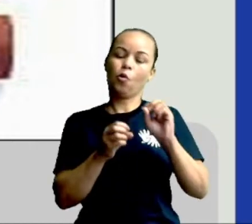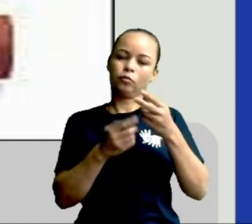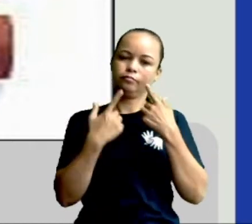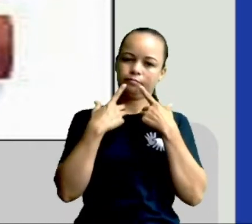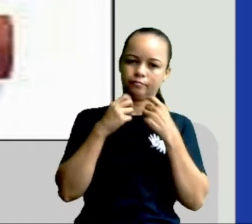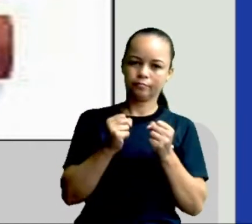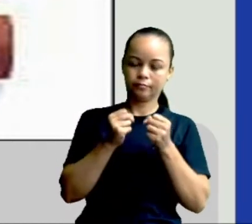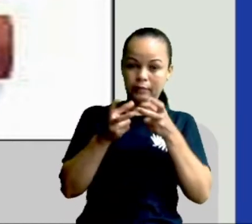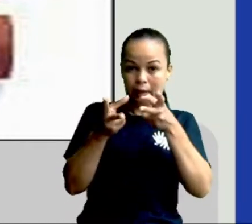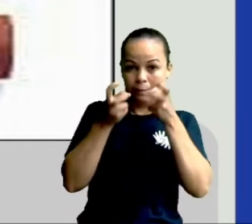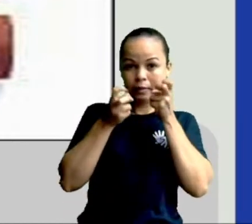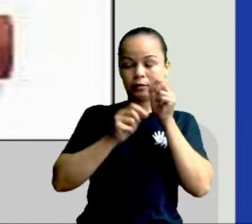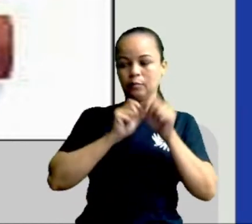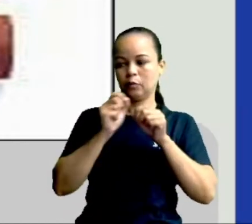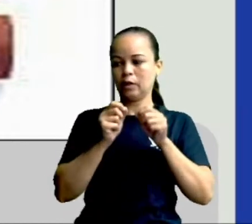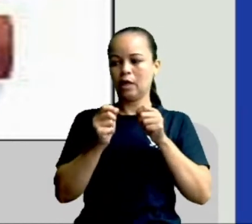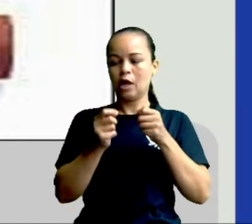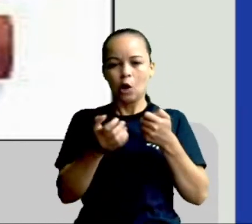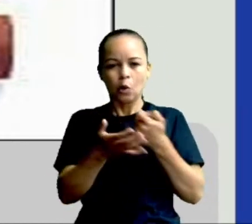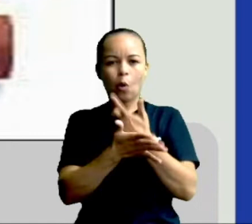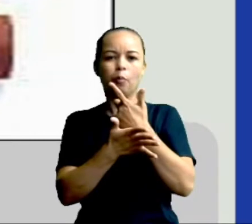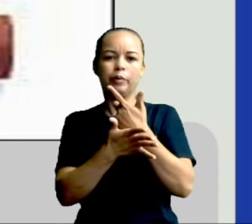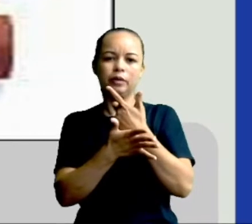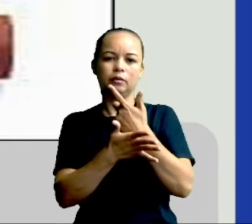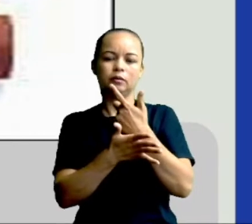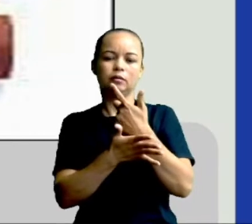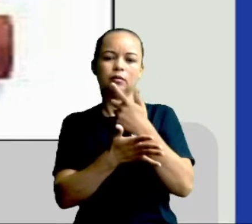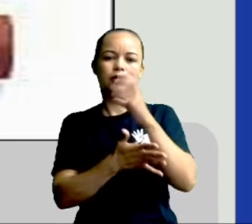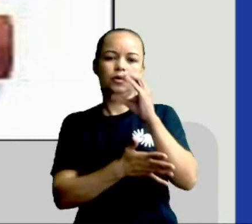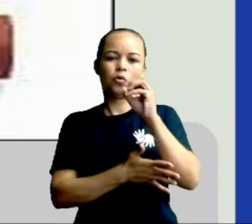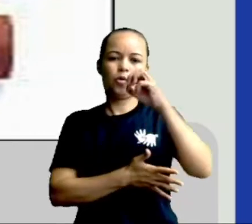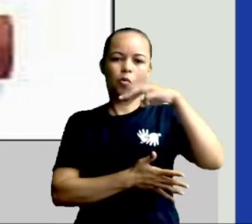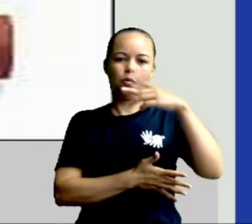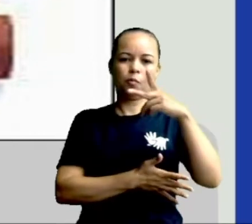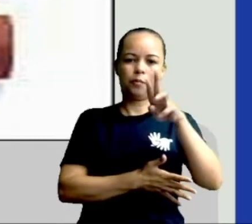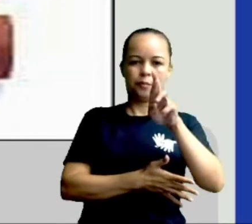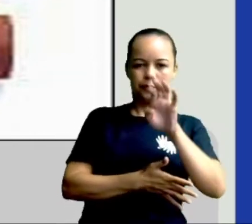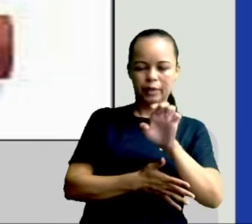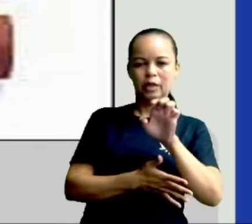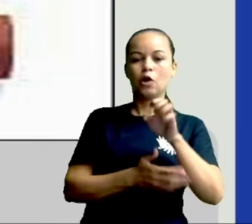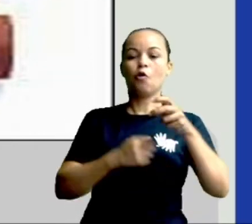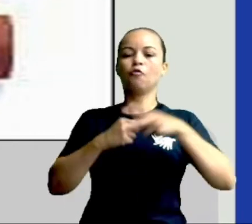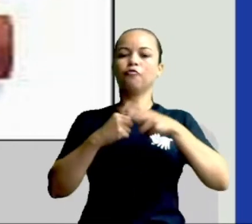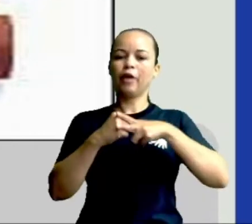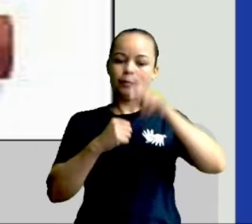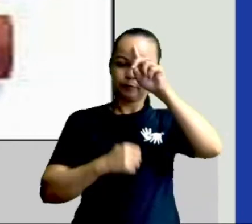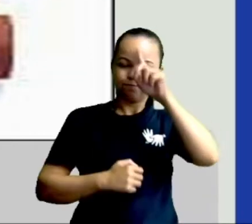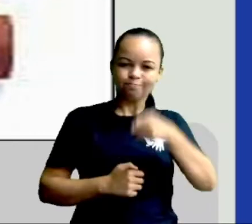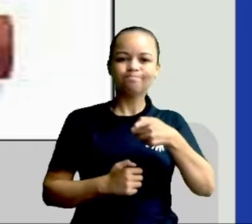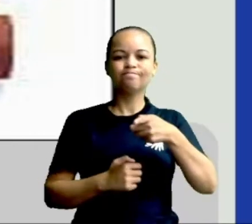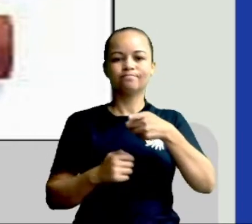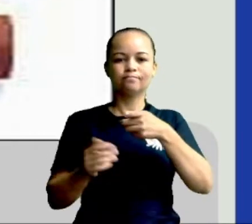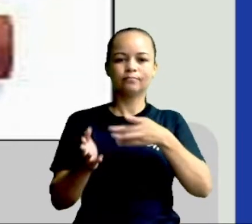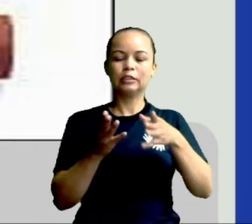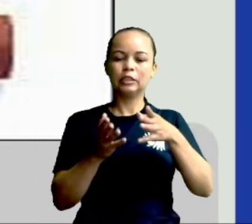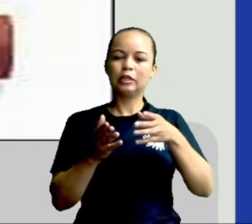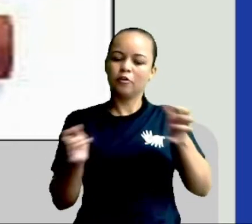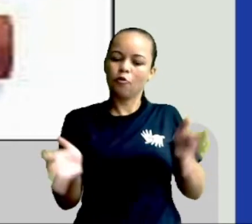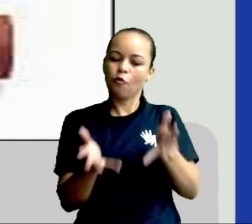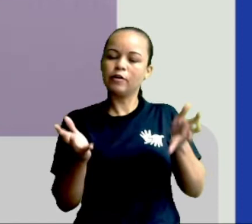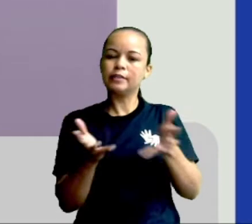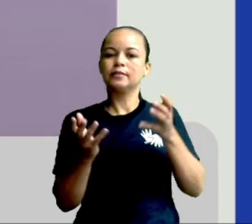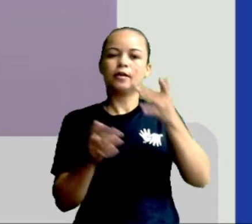linguagem. Percebam aqui, compre, ou seja, o verbo no imperativo, o verbo de ordem, com o objetivo de convencer